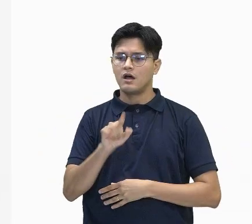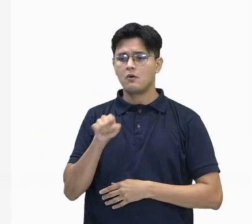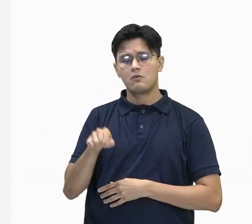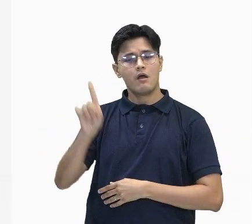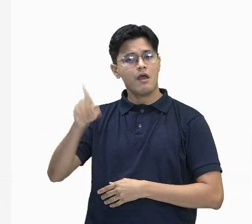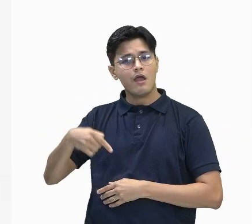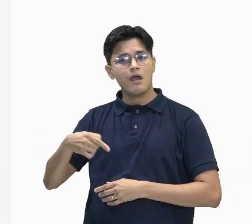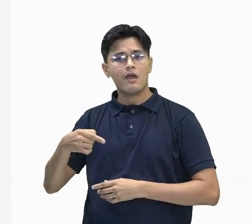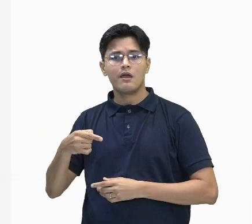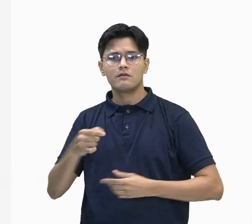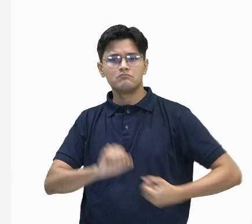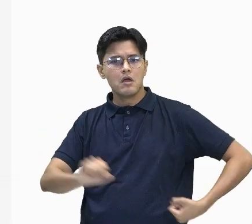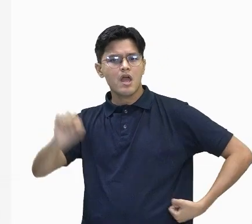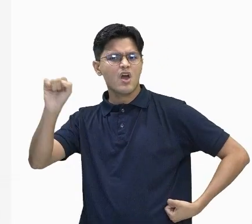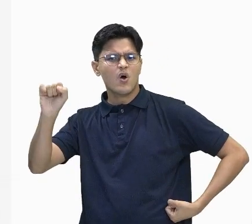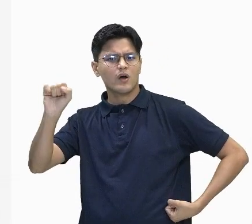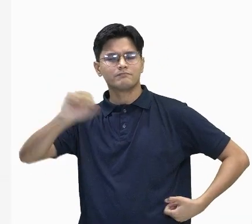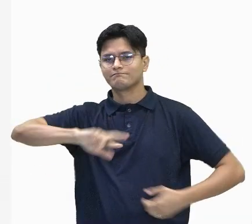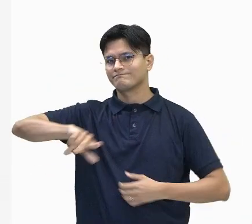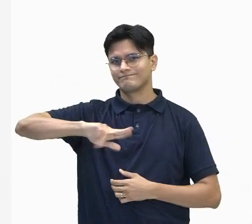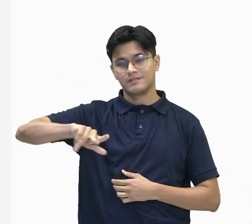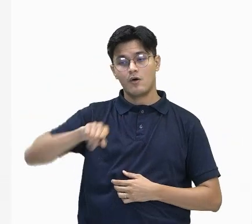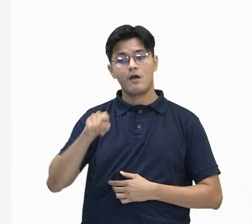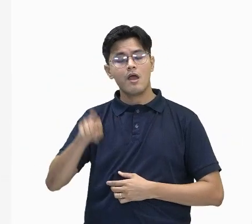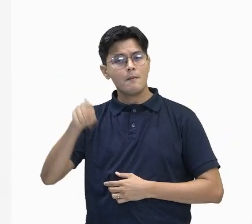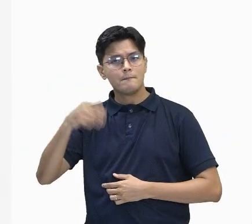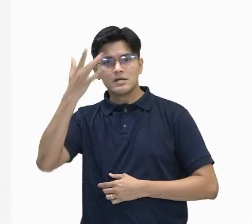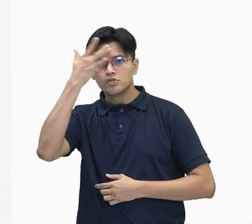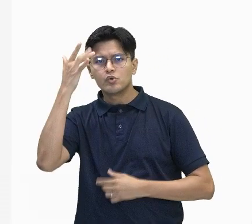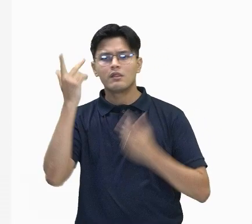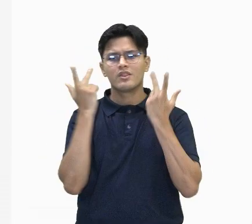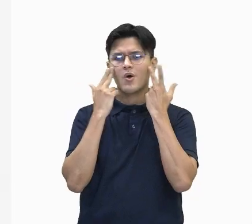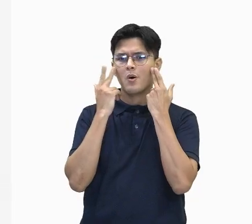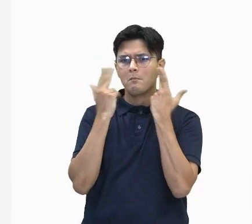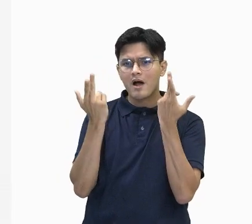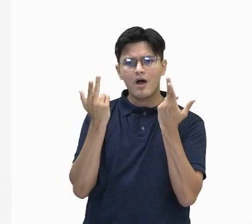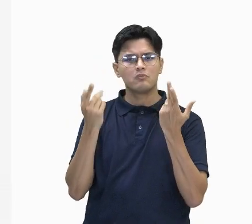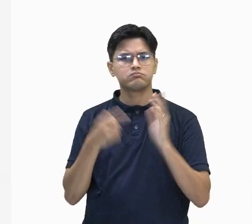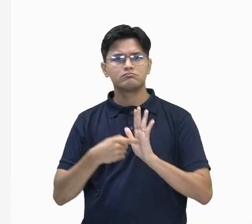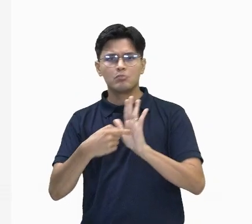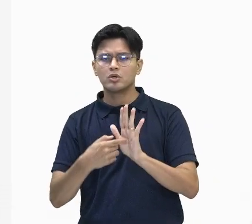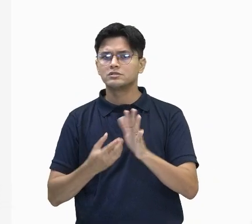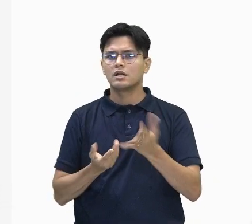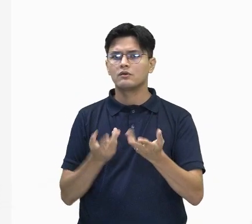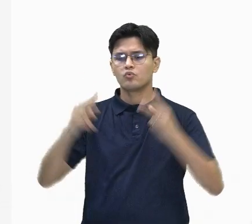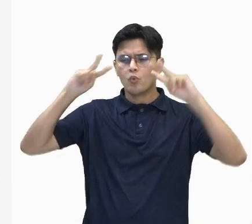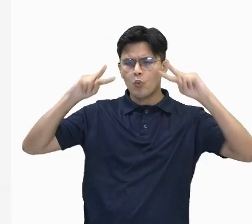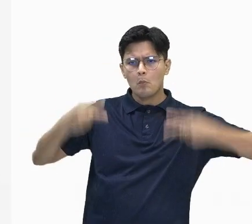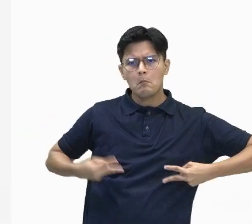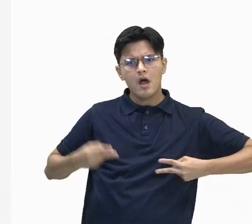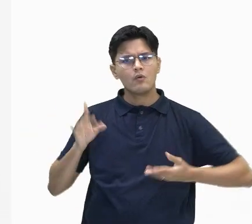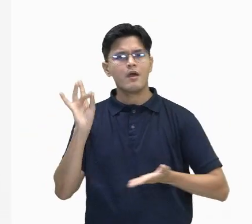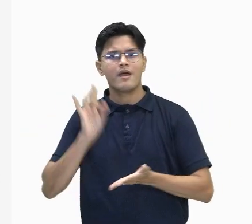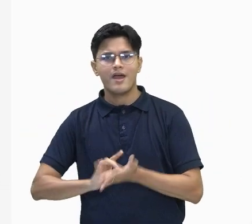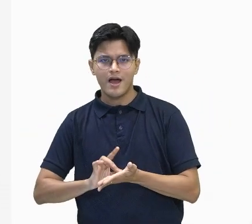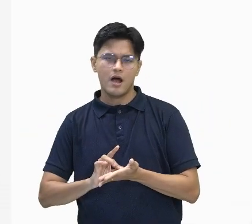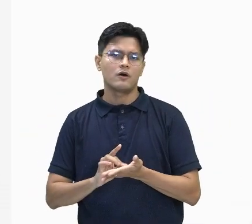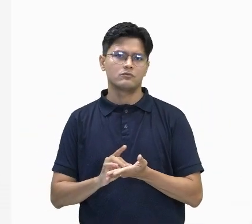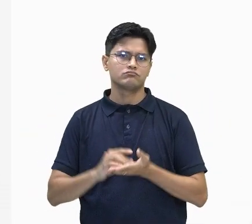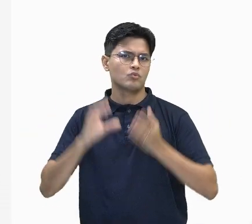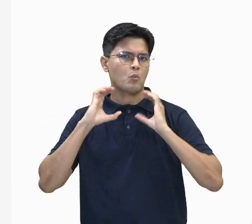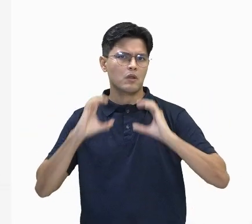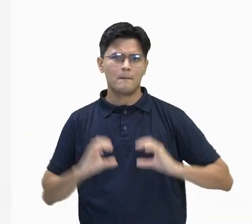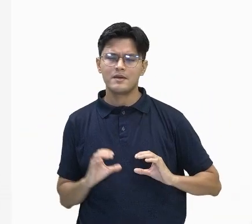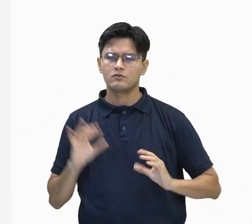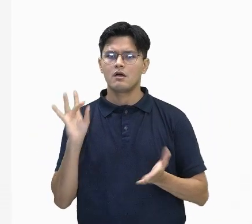defeitos, especialmente mostrando, né, a mente humana, mostrando a alma humana, mostrando o caráter do